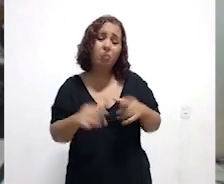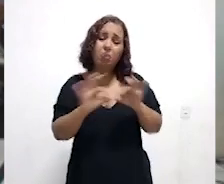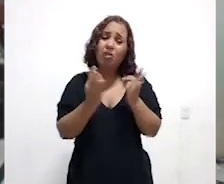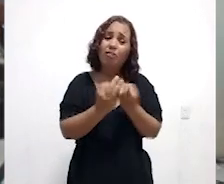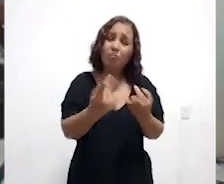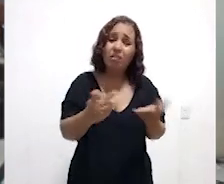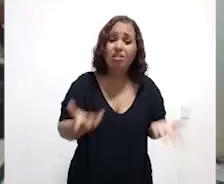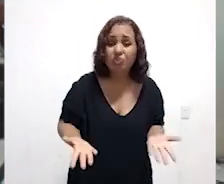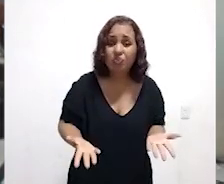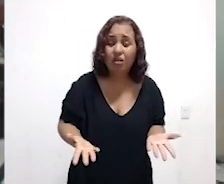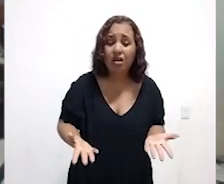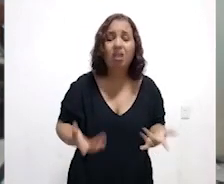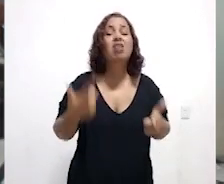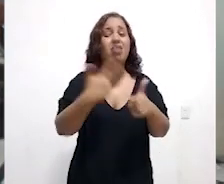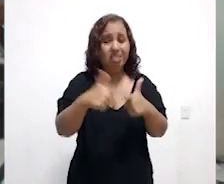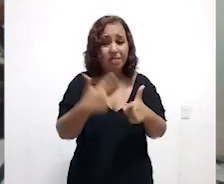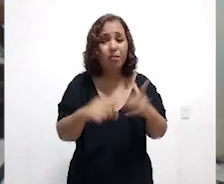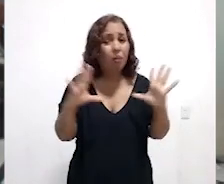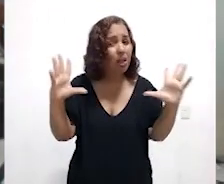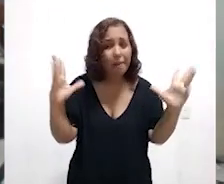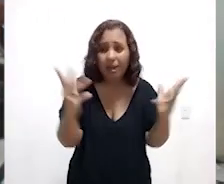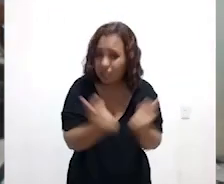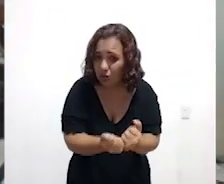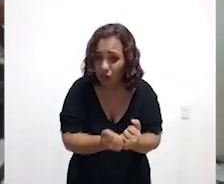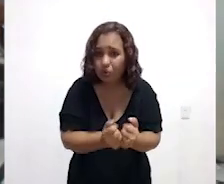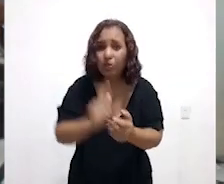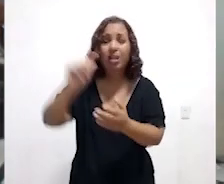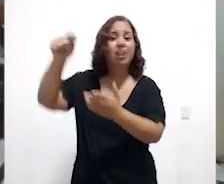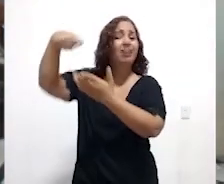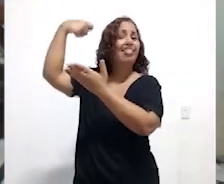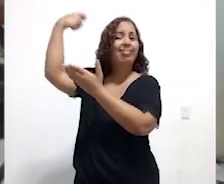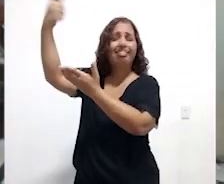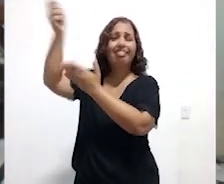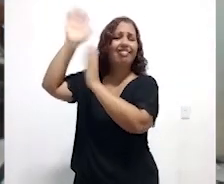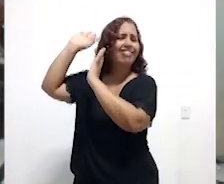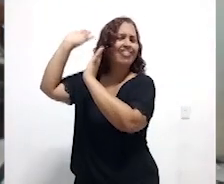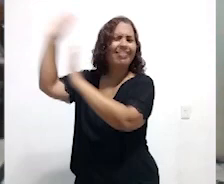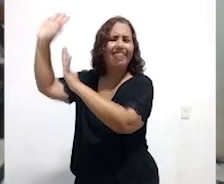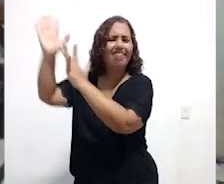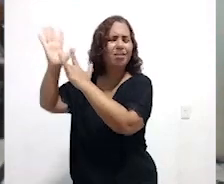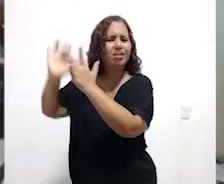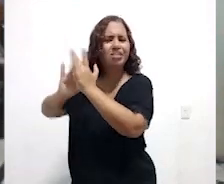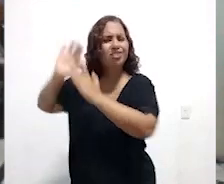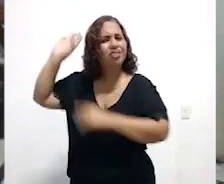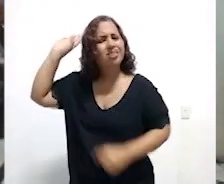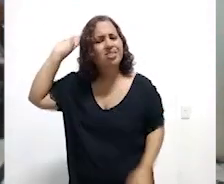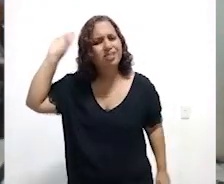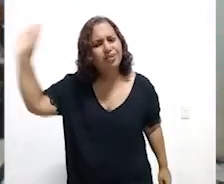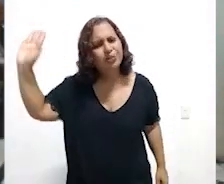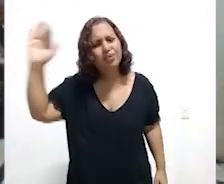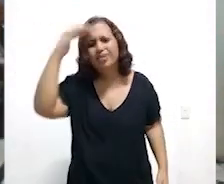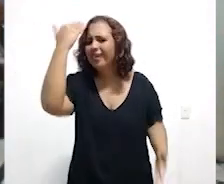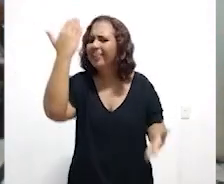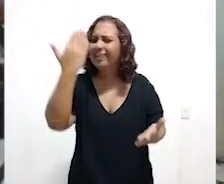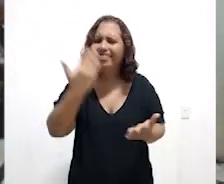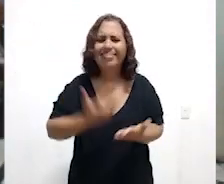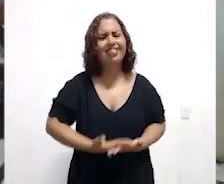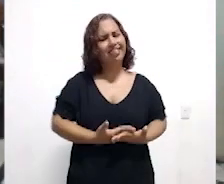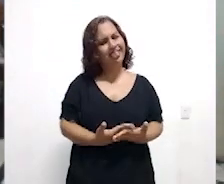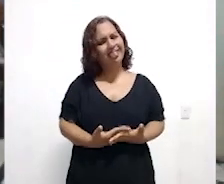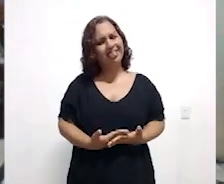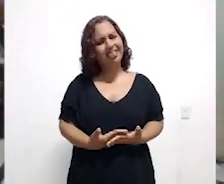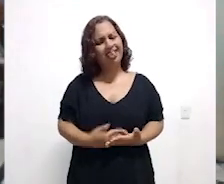Leva a tua causa para Jesus e acredita. Confia.